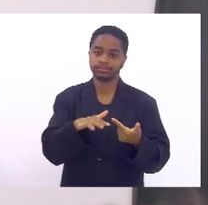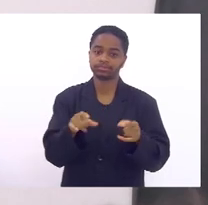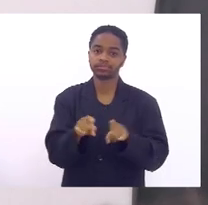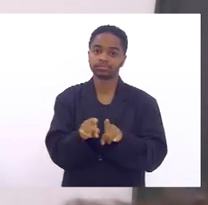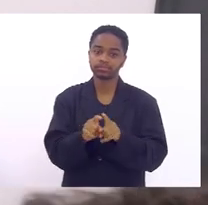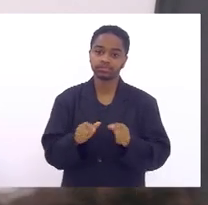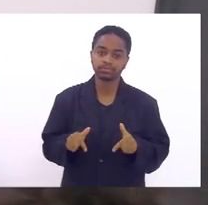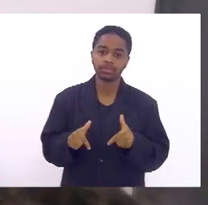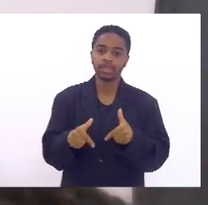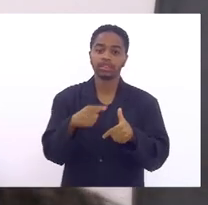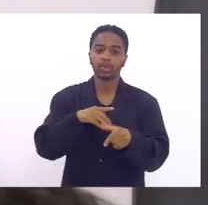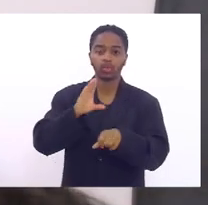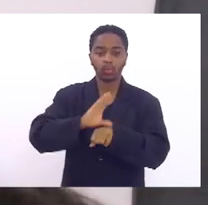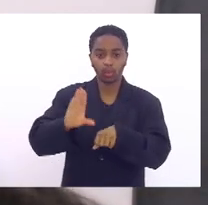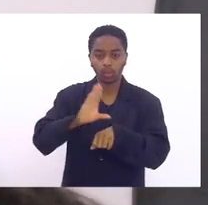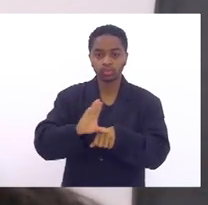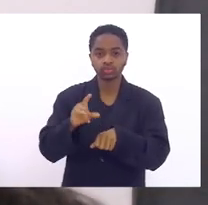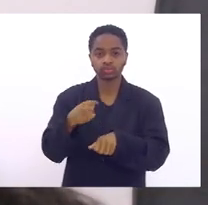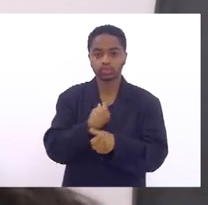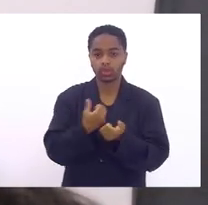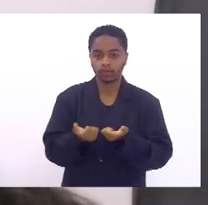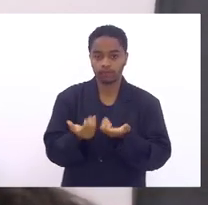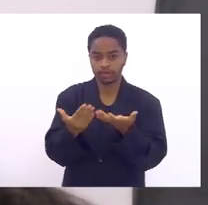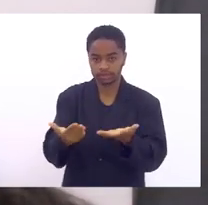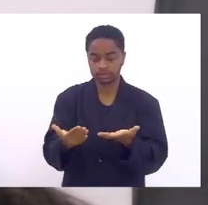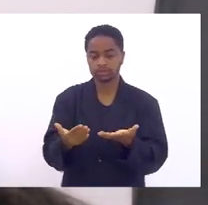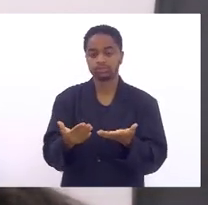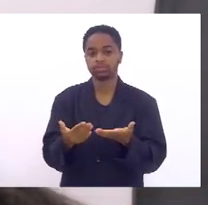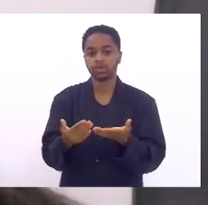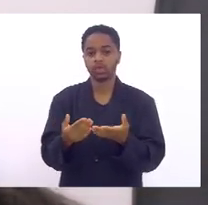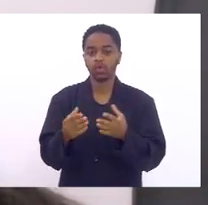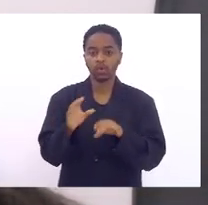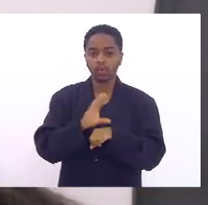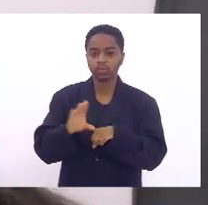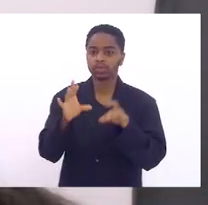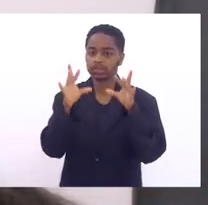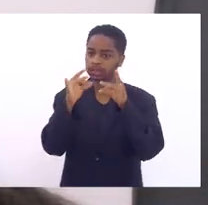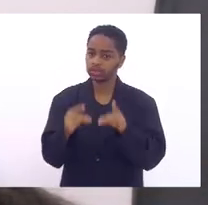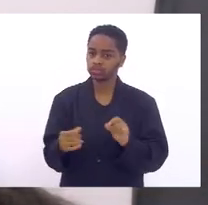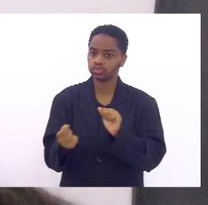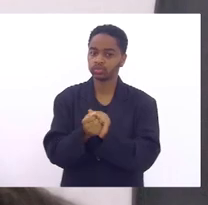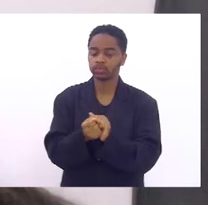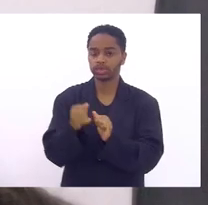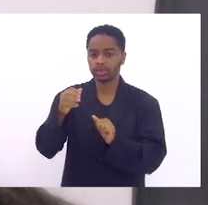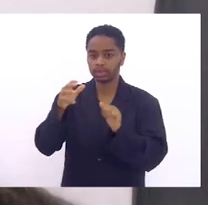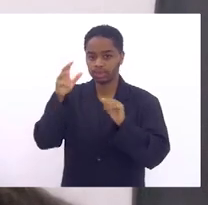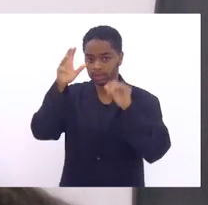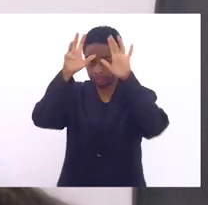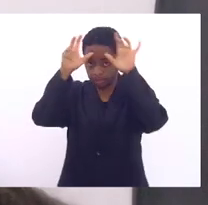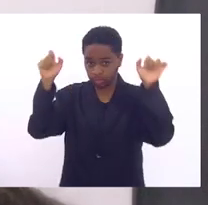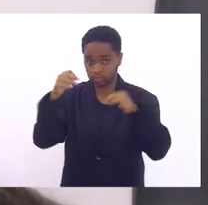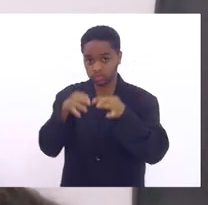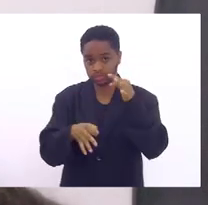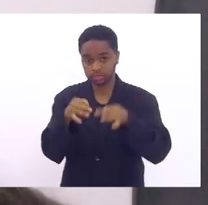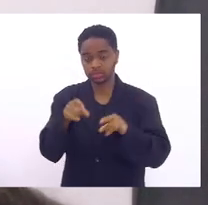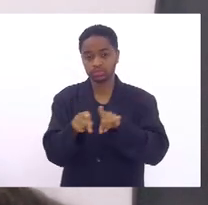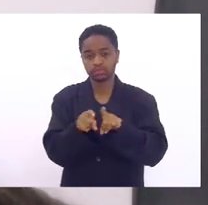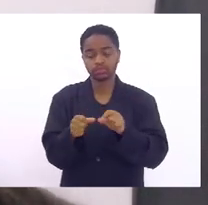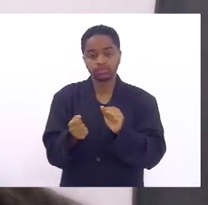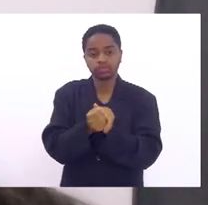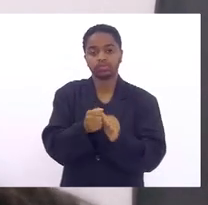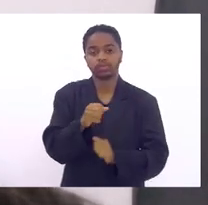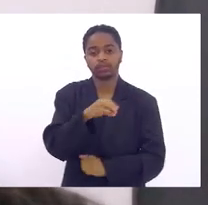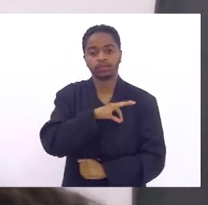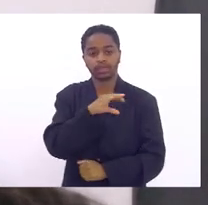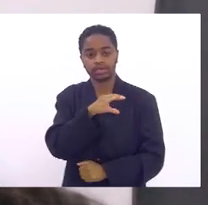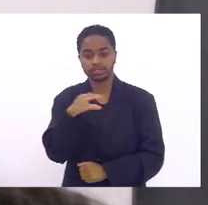realizam uma capacitação bem completa com o Tribunal de Justiça com e polícia civil com a Defensoria Pública